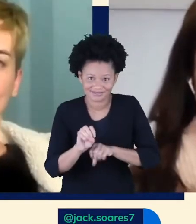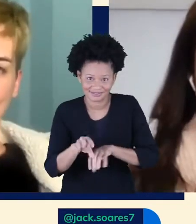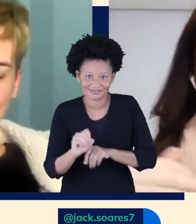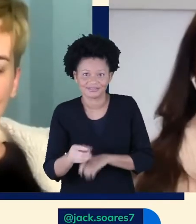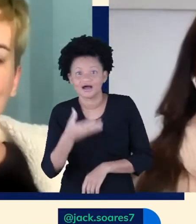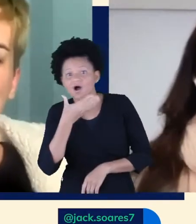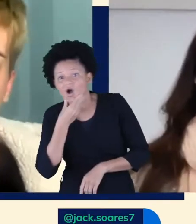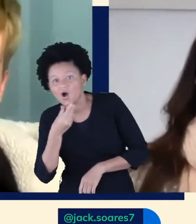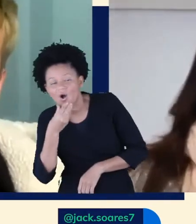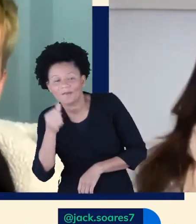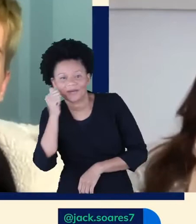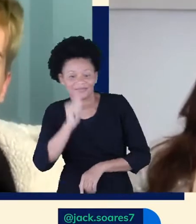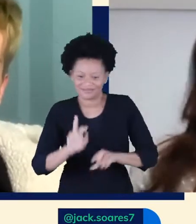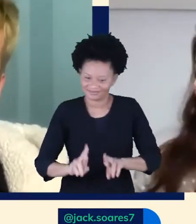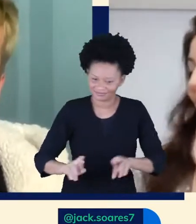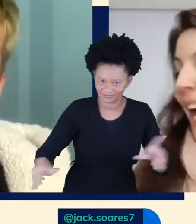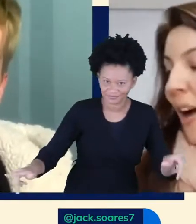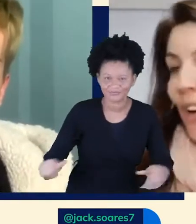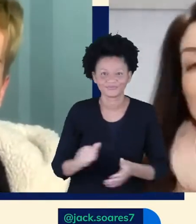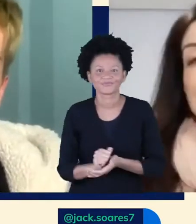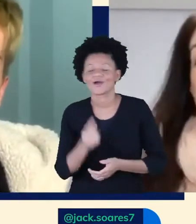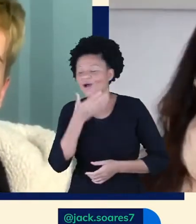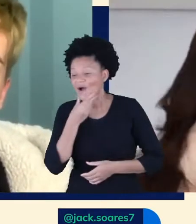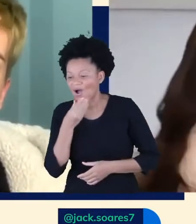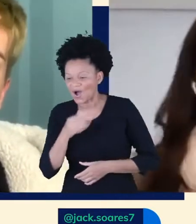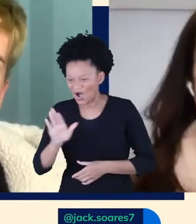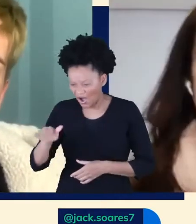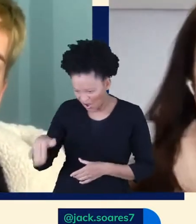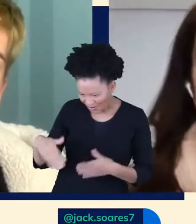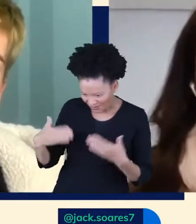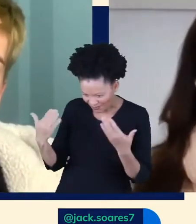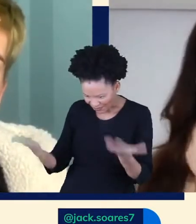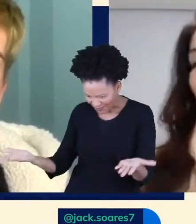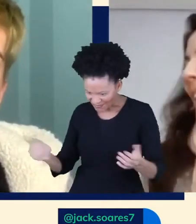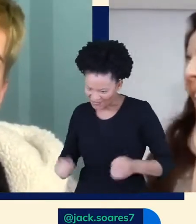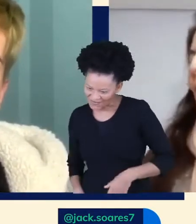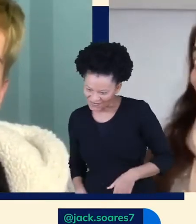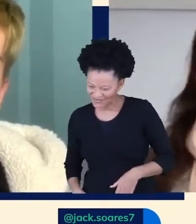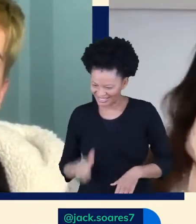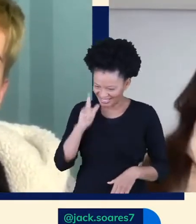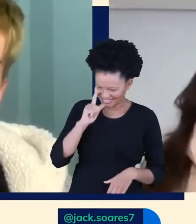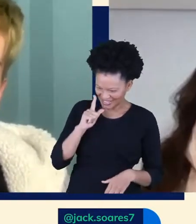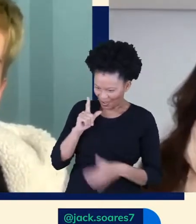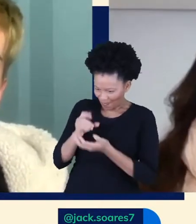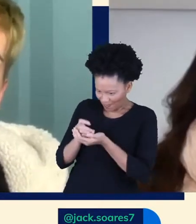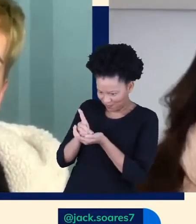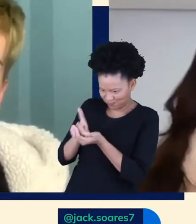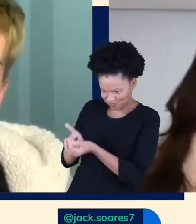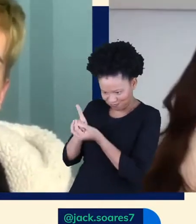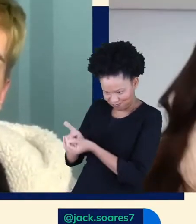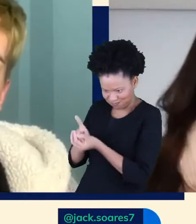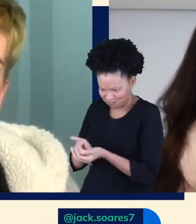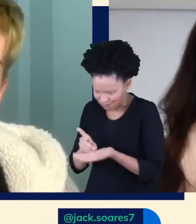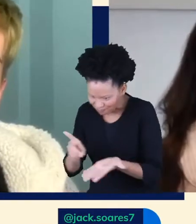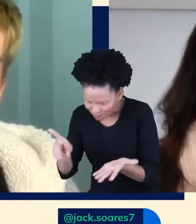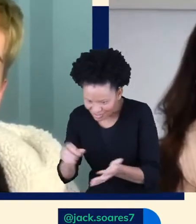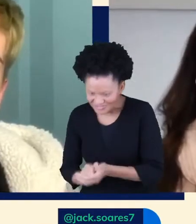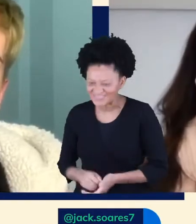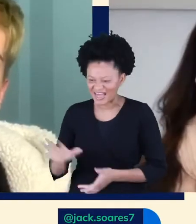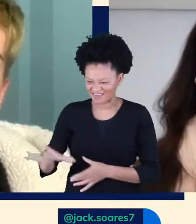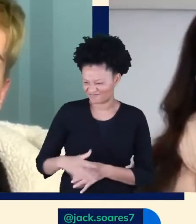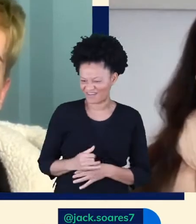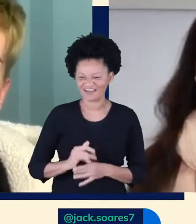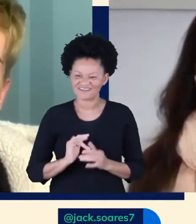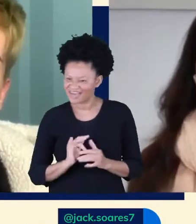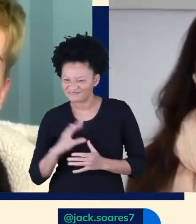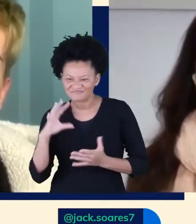né? Normalmente o menino, a gente fala, olha esse sacão roxo, né? Aqui vai ser namorador, vai ser pegador.